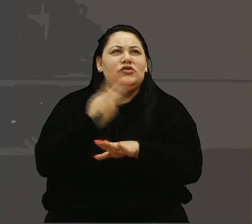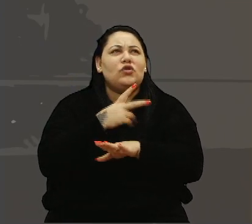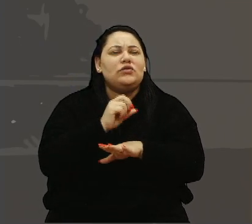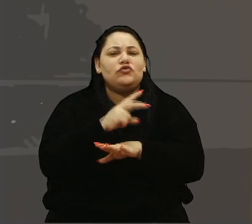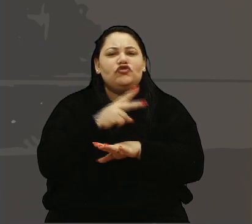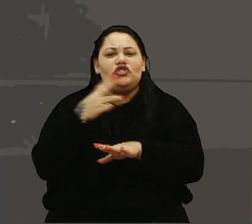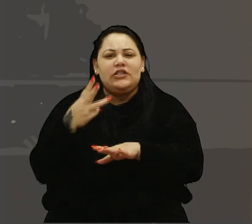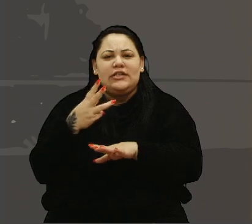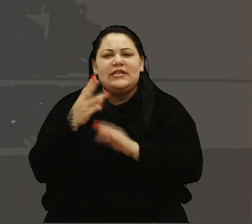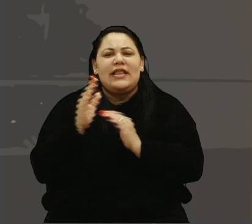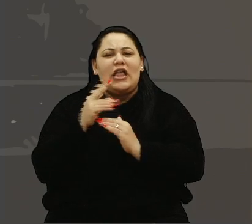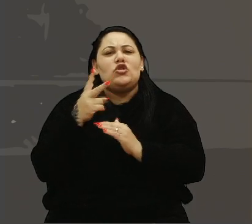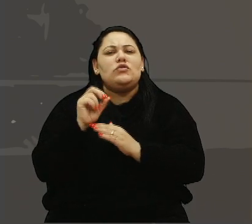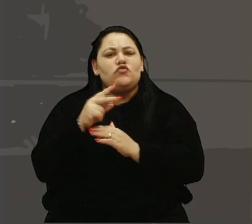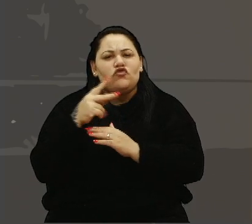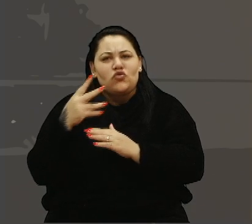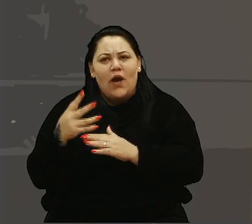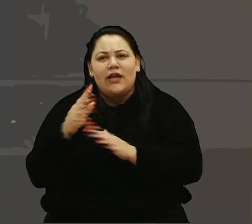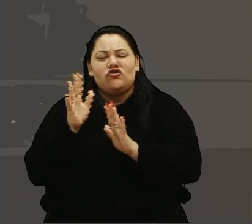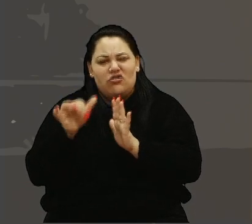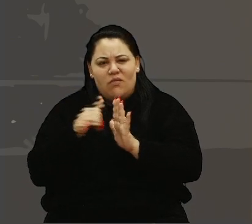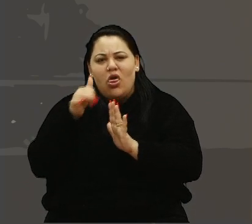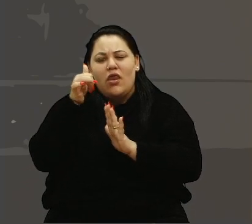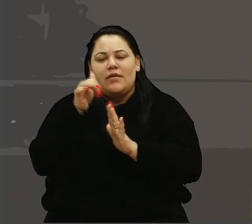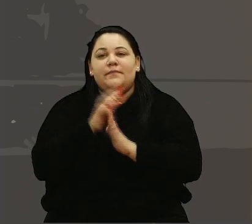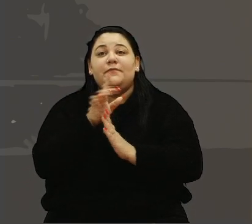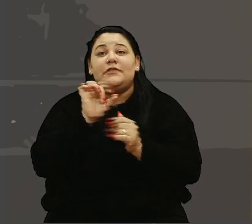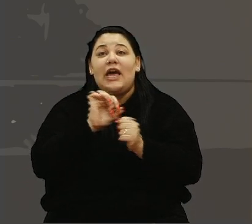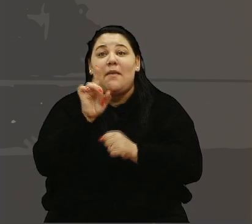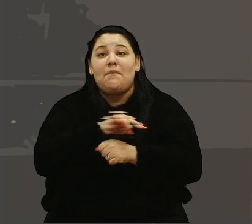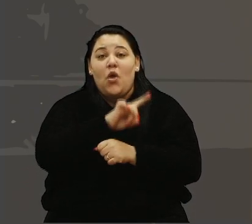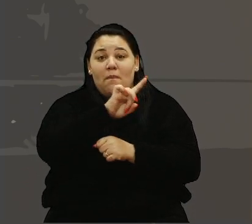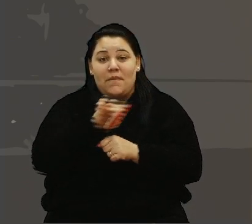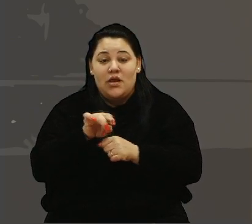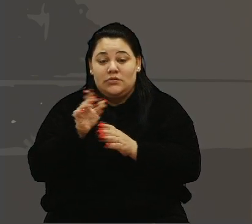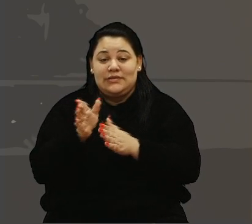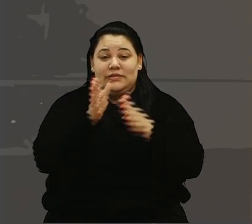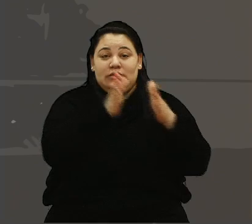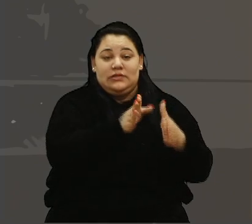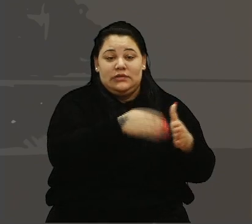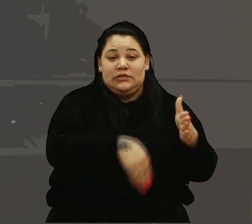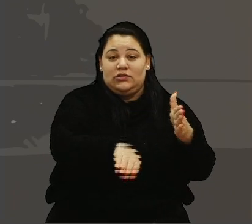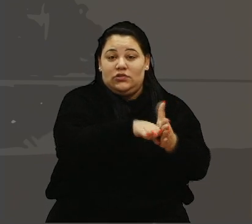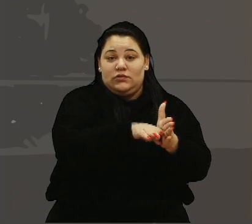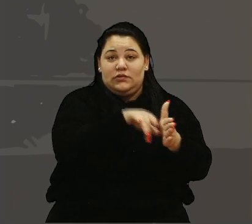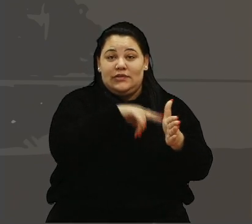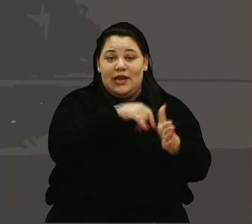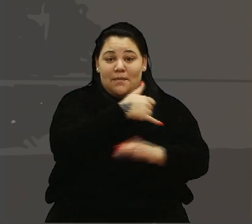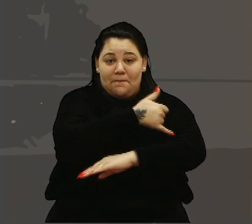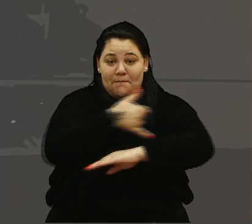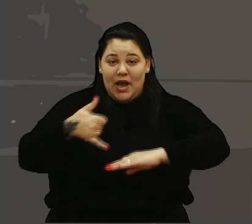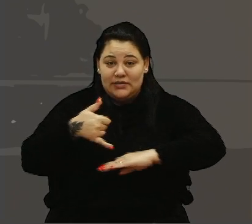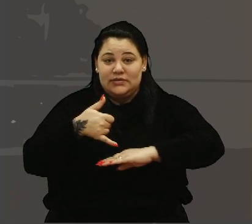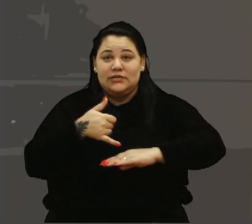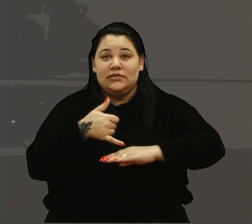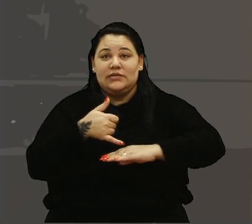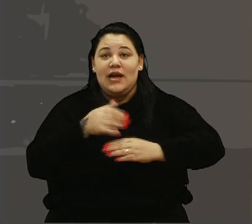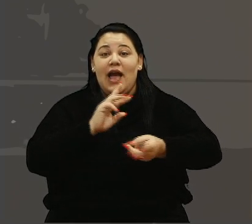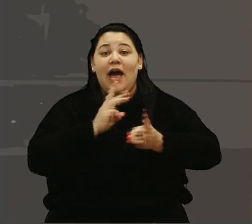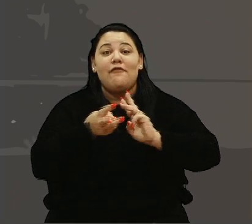para 2024, foi proibido estacionar um lado onde que passa o transporte coletivo,